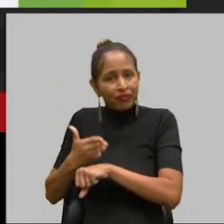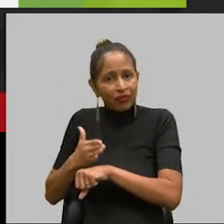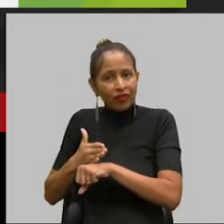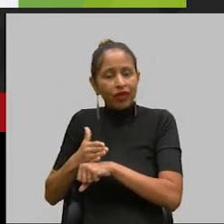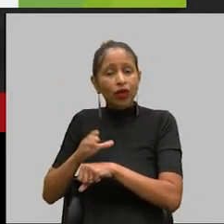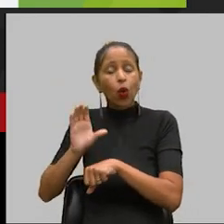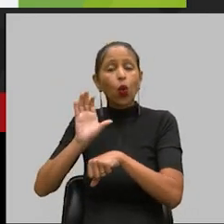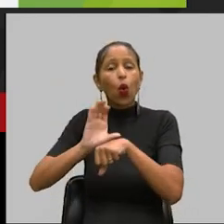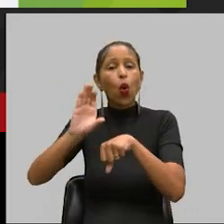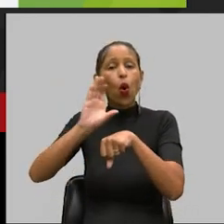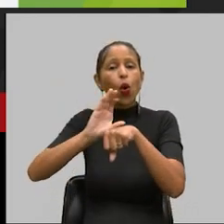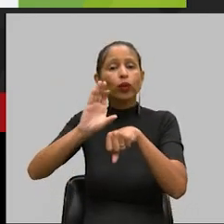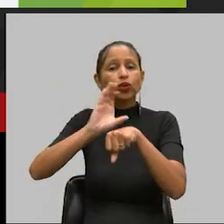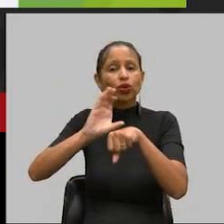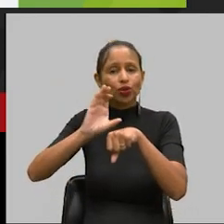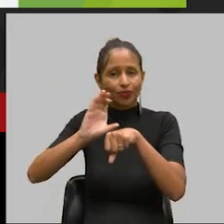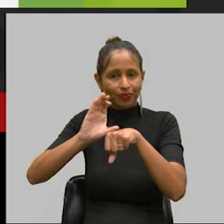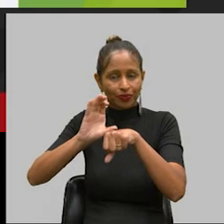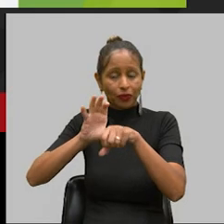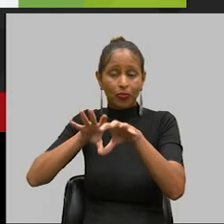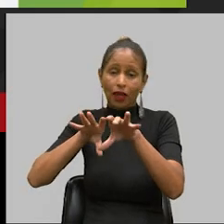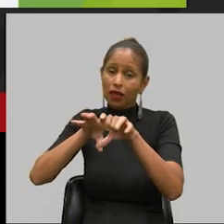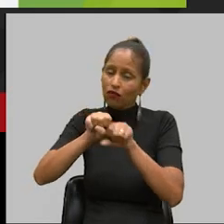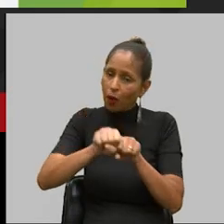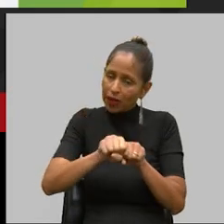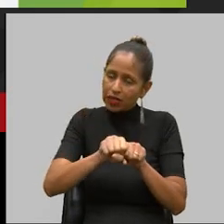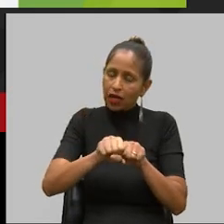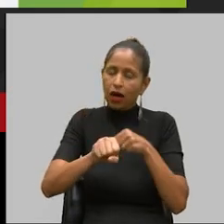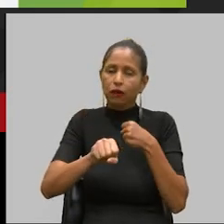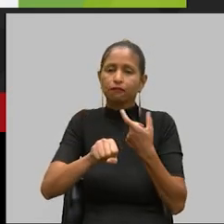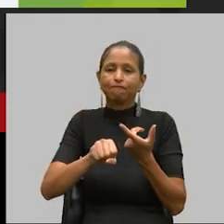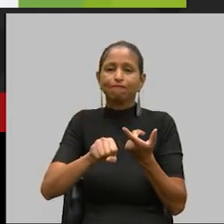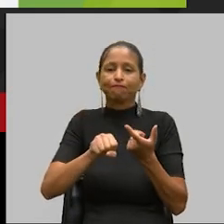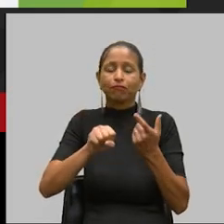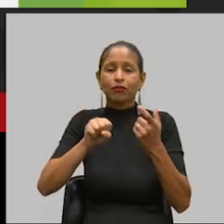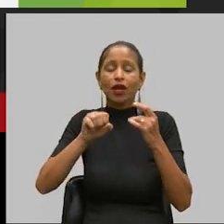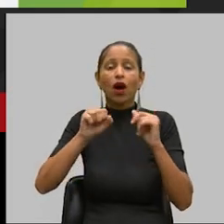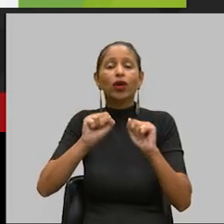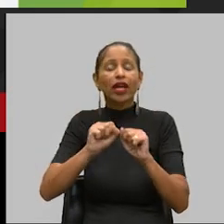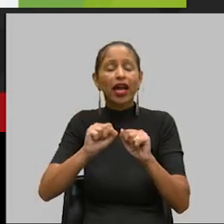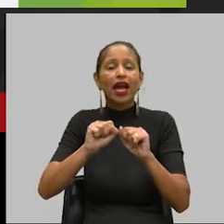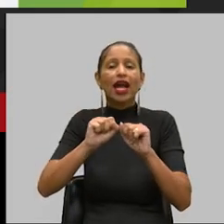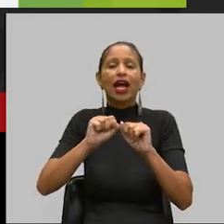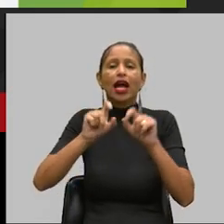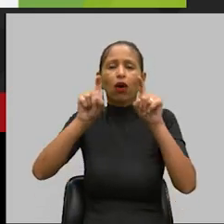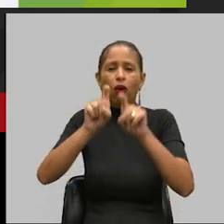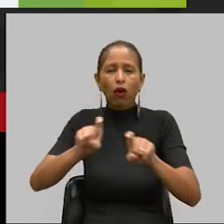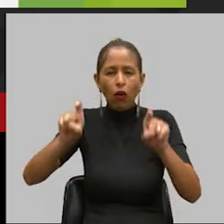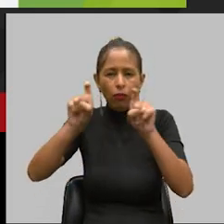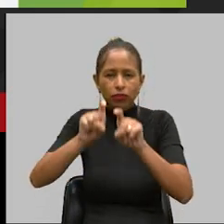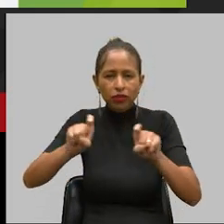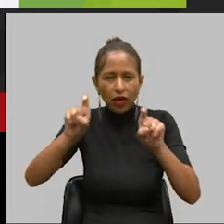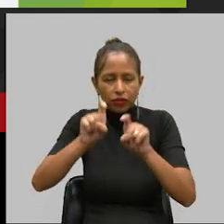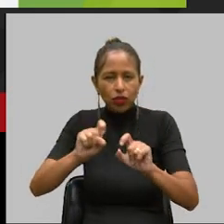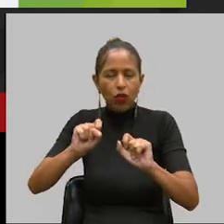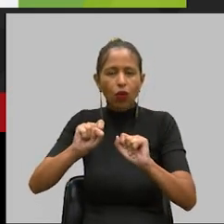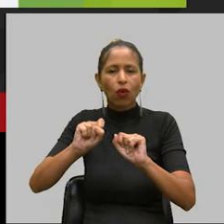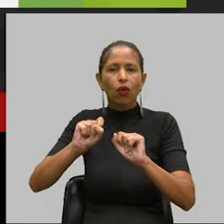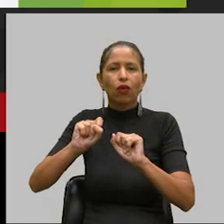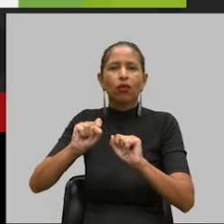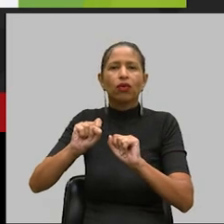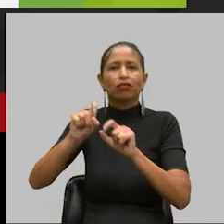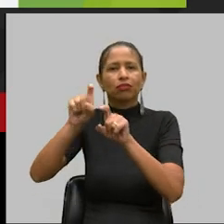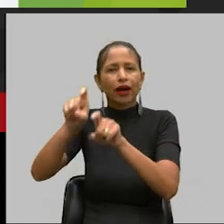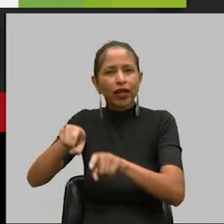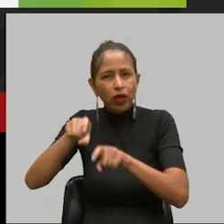curso né na área da formação na área da informática na área da da agroecologia